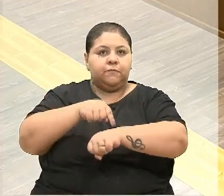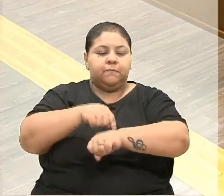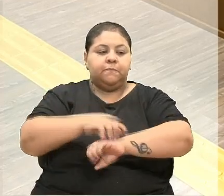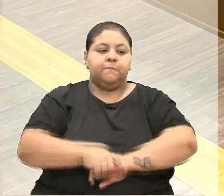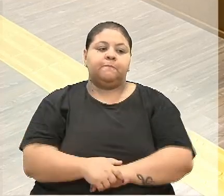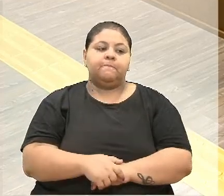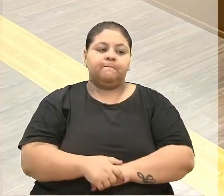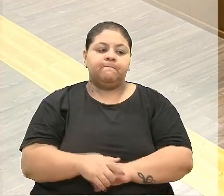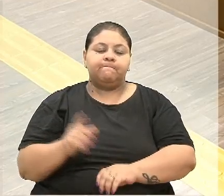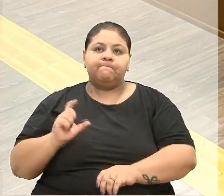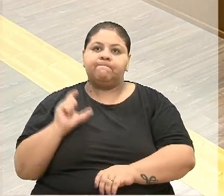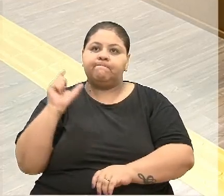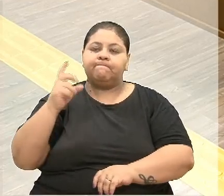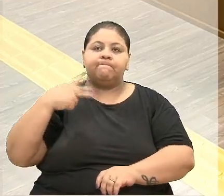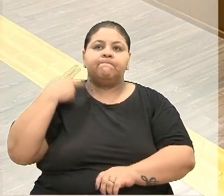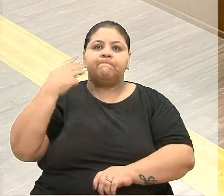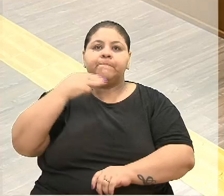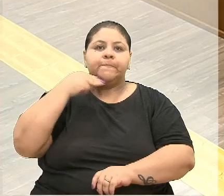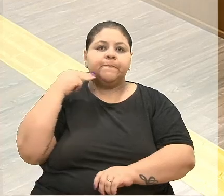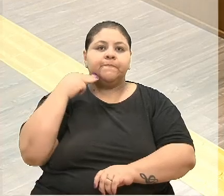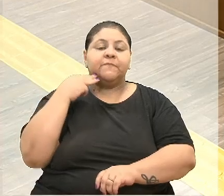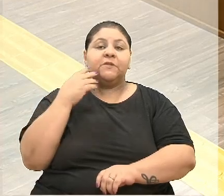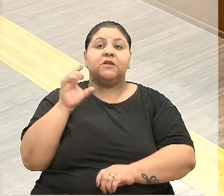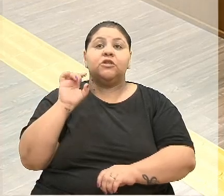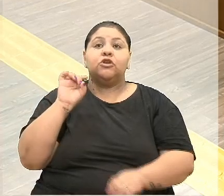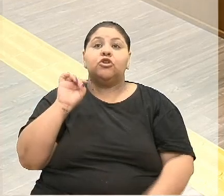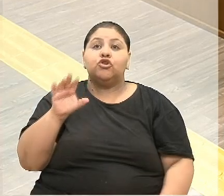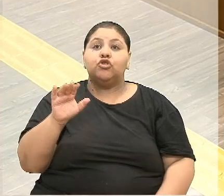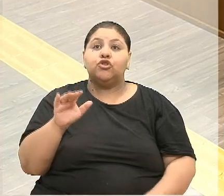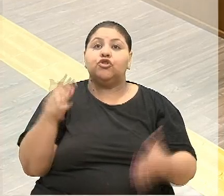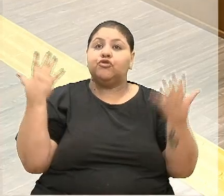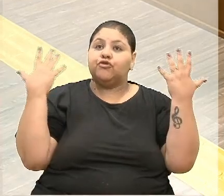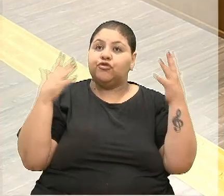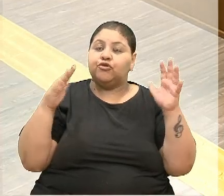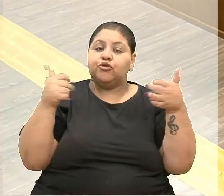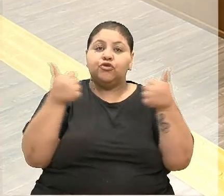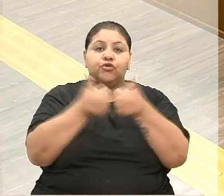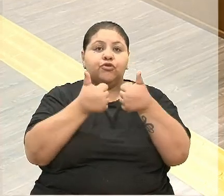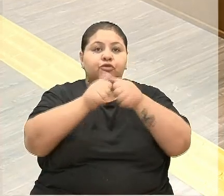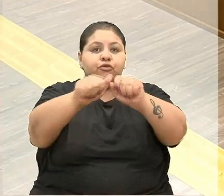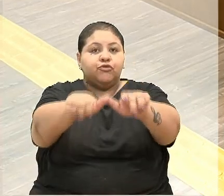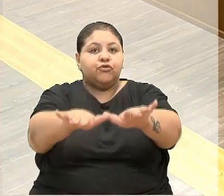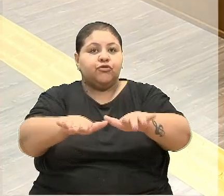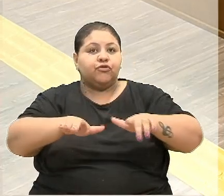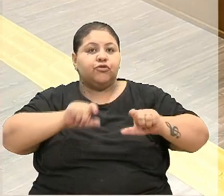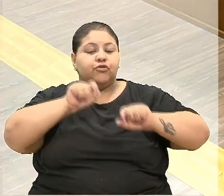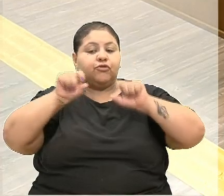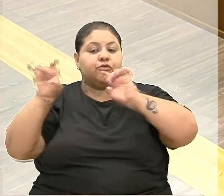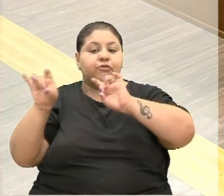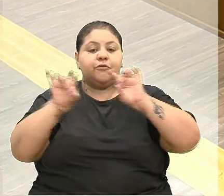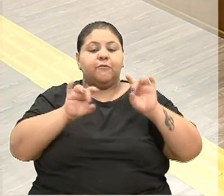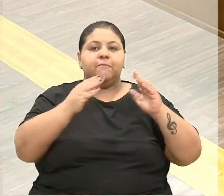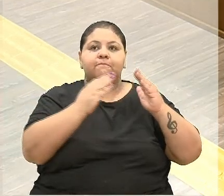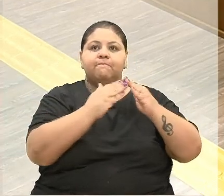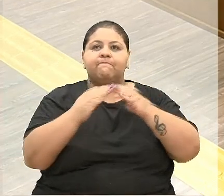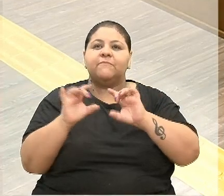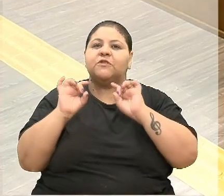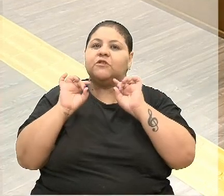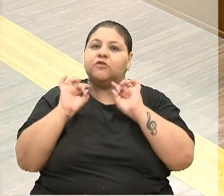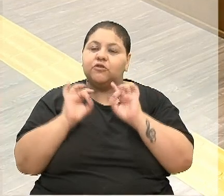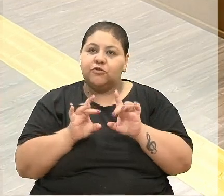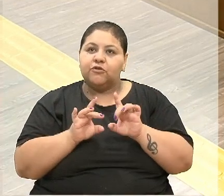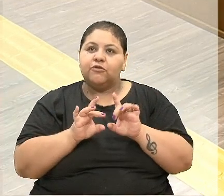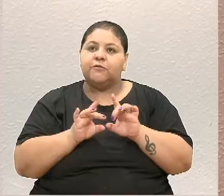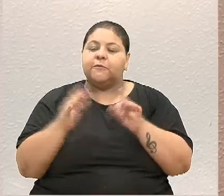Com a palavra, a vereadora Marissal Santos. Queria só saudar a todos que estão aqui conosco no plenário, quem nos acompanha de casa, e só contar de votos